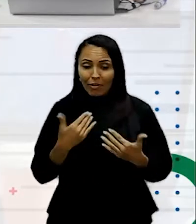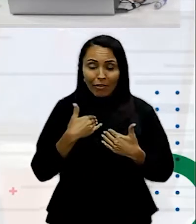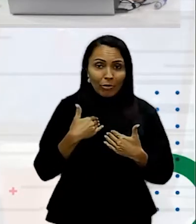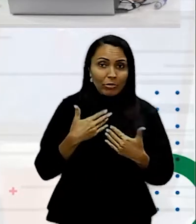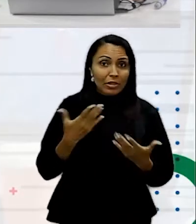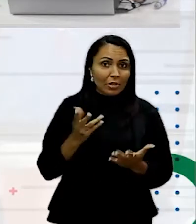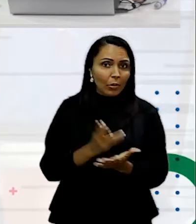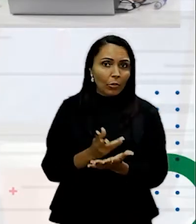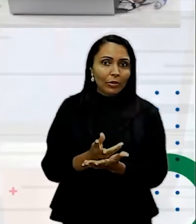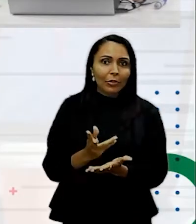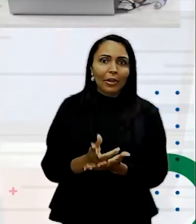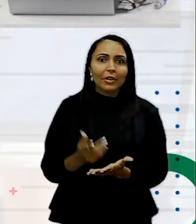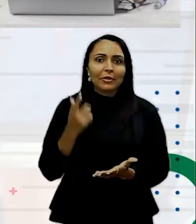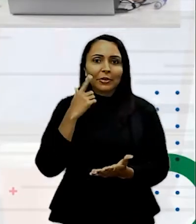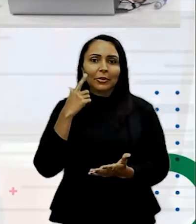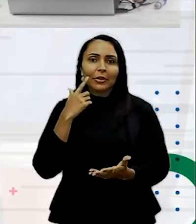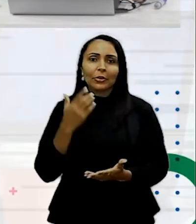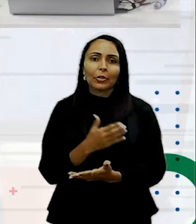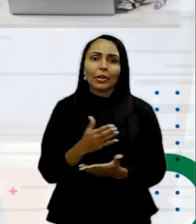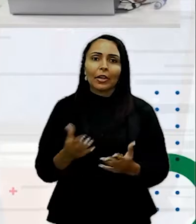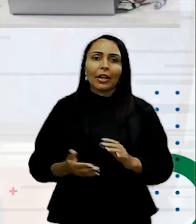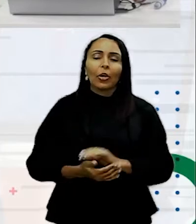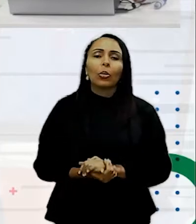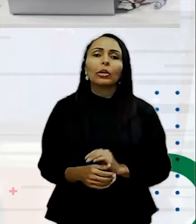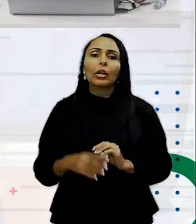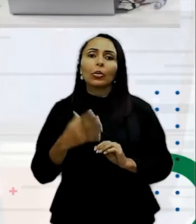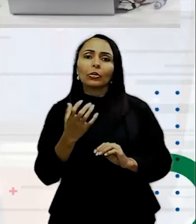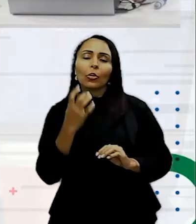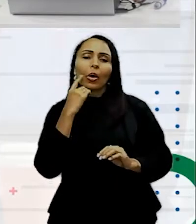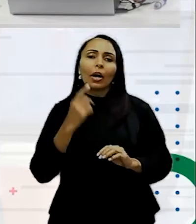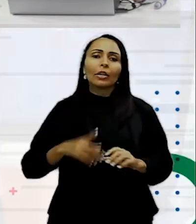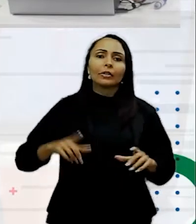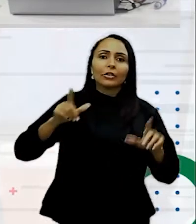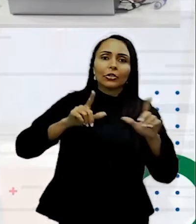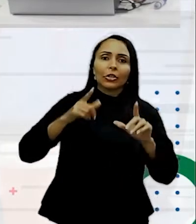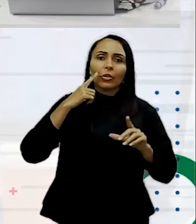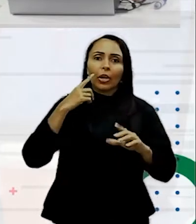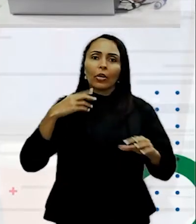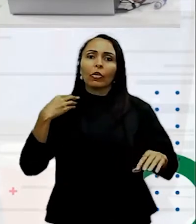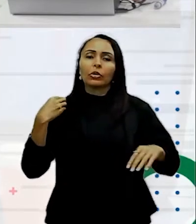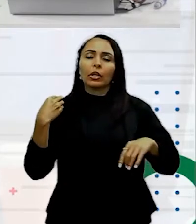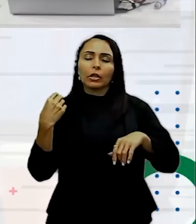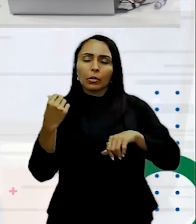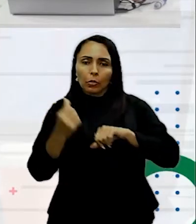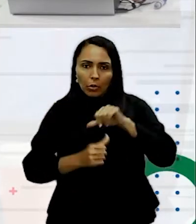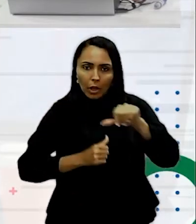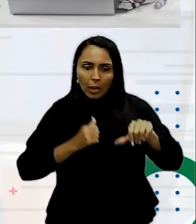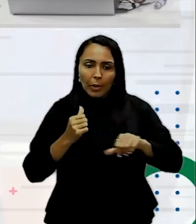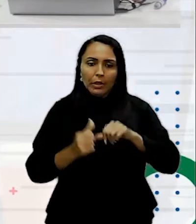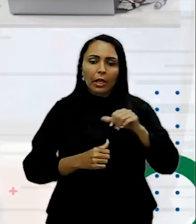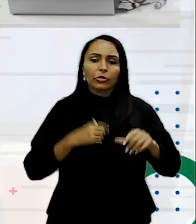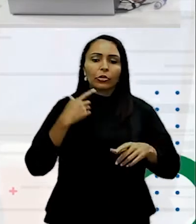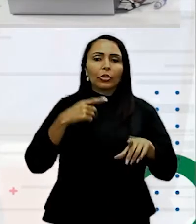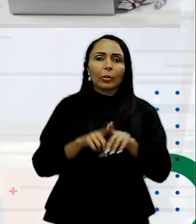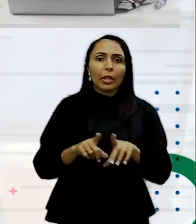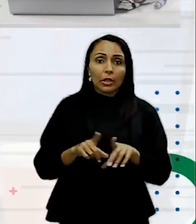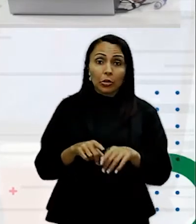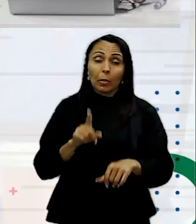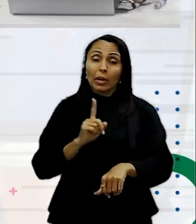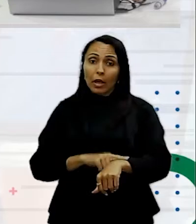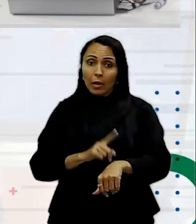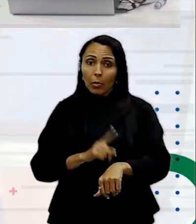continuar assistindo uma coisa que eu estava assistindo, eu tenho que rolar muito para baixo. Isso toma tempo. Isso